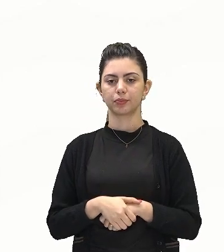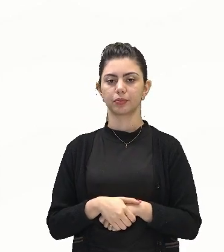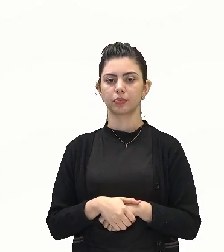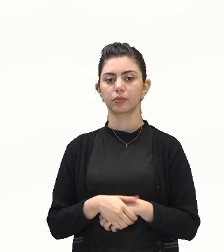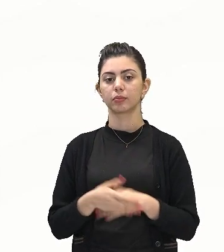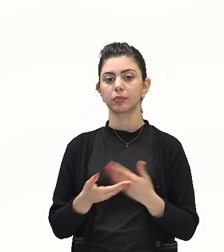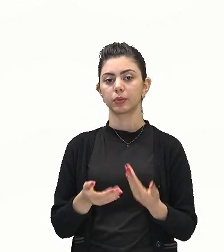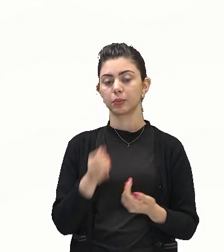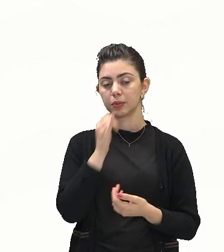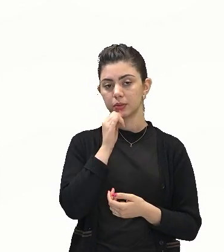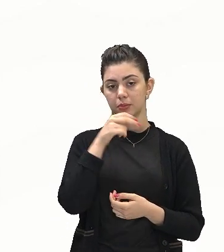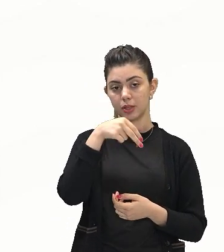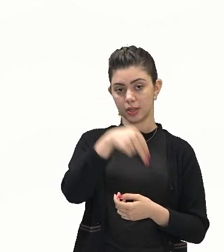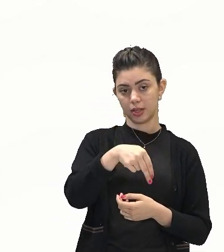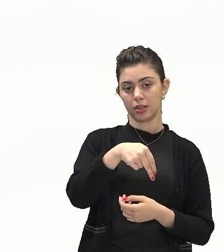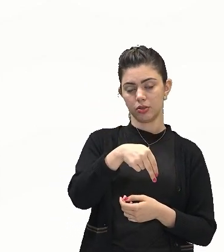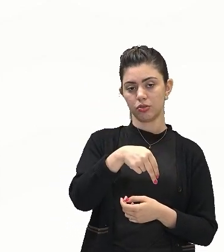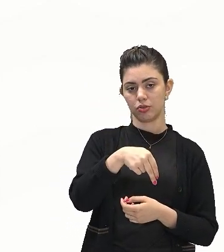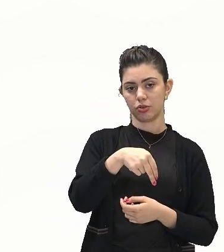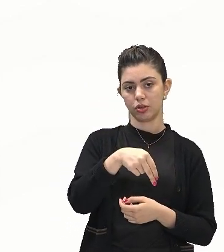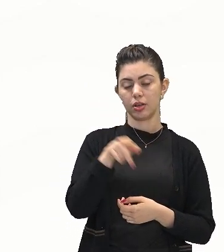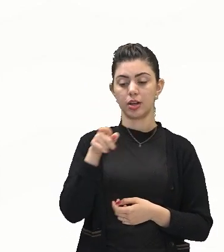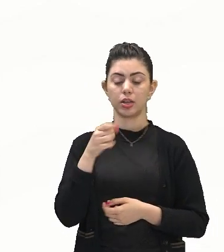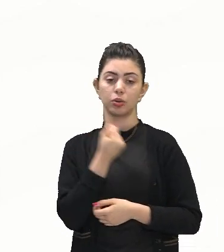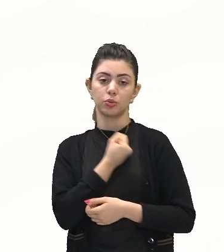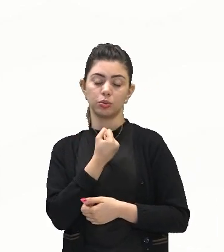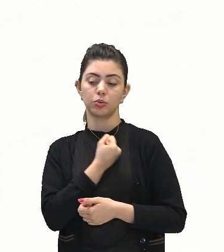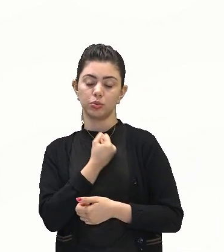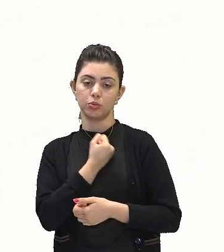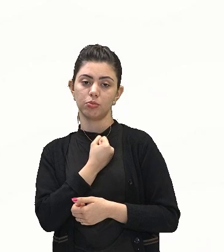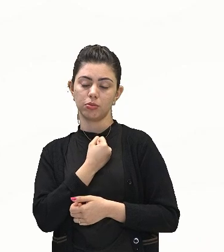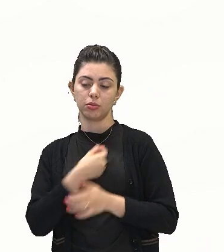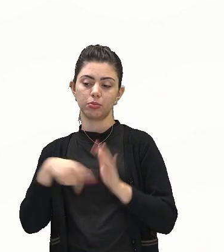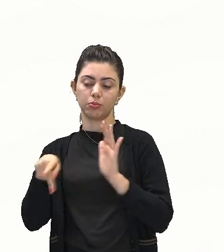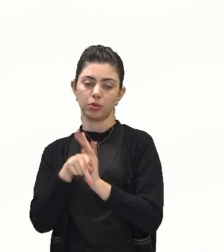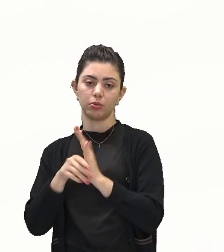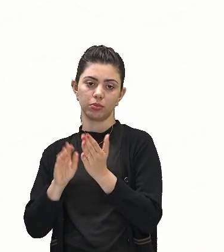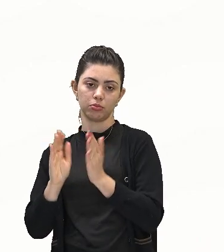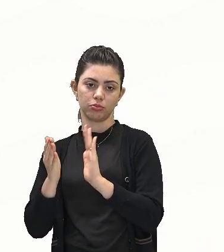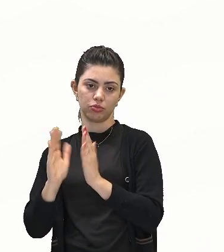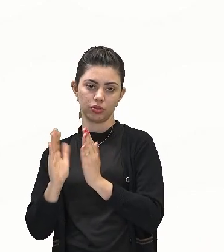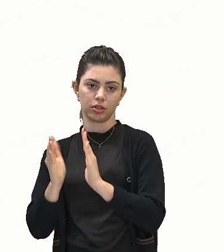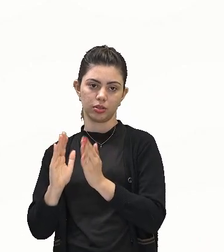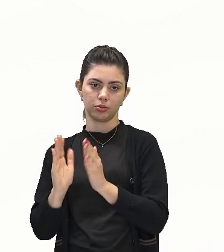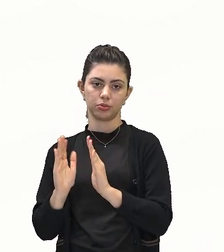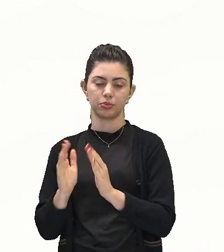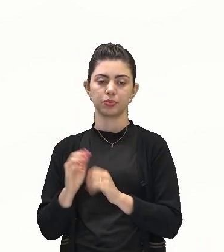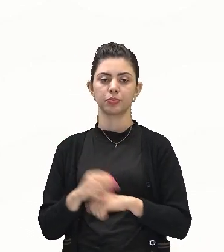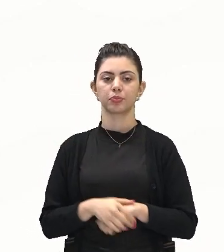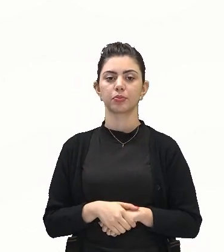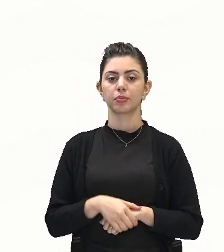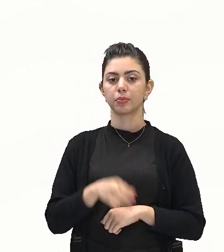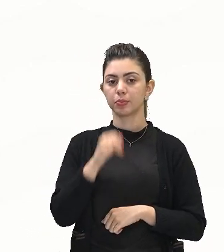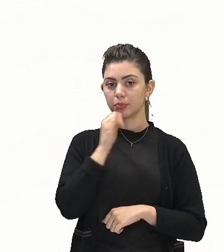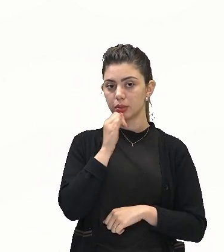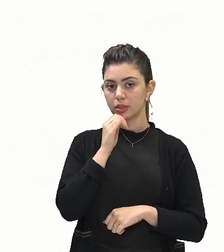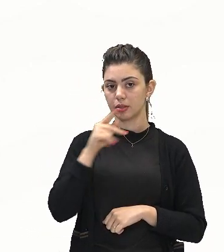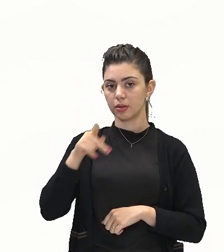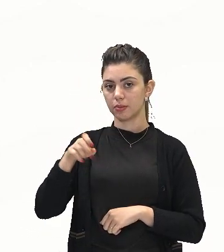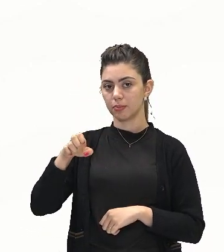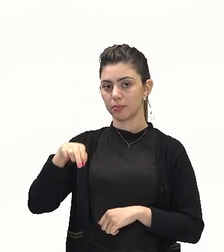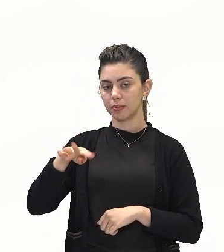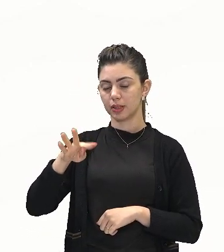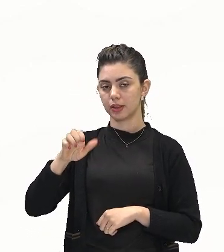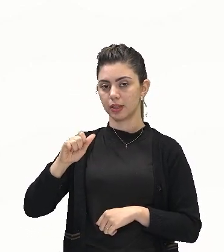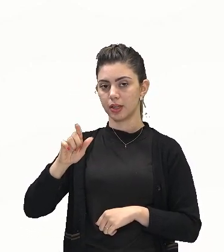lugar do meu n, eu vou botar o número de lados do meu polígono, como é o caso do pentágono. Vamos lá,